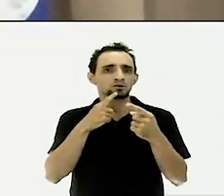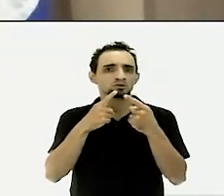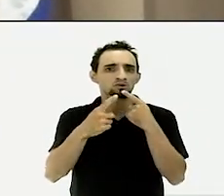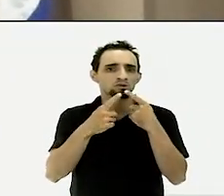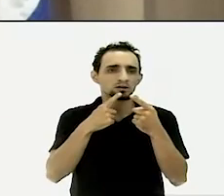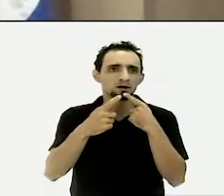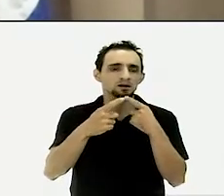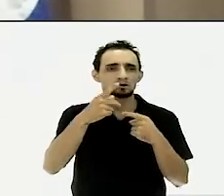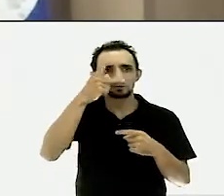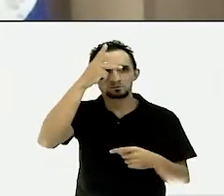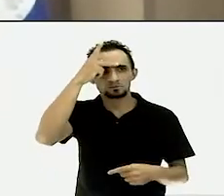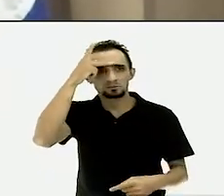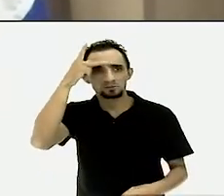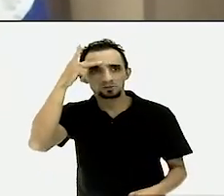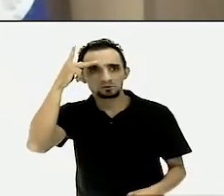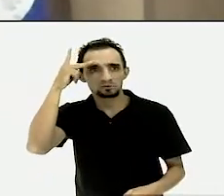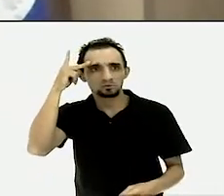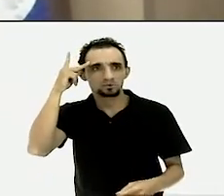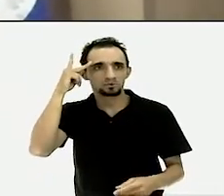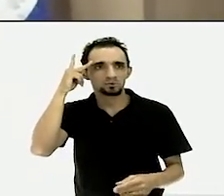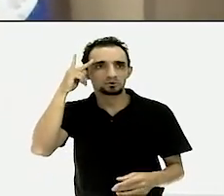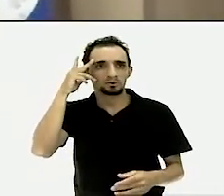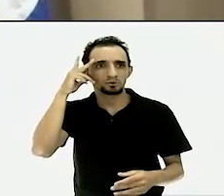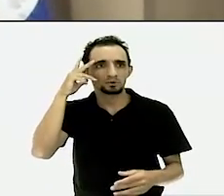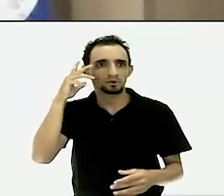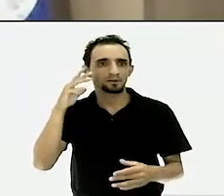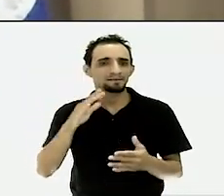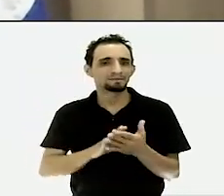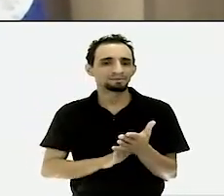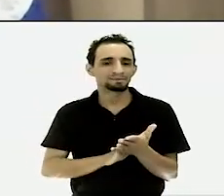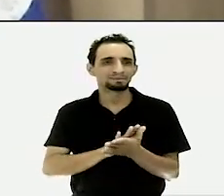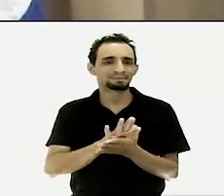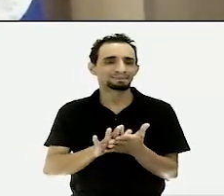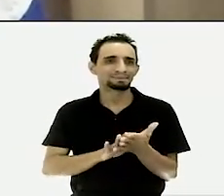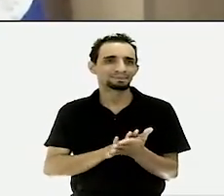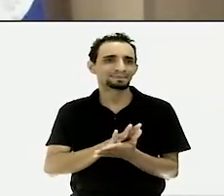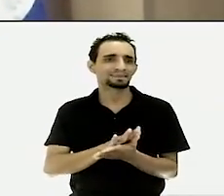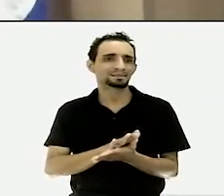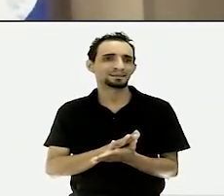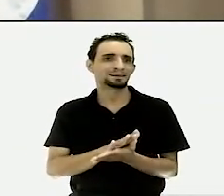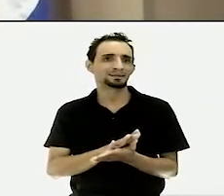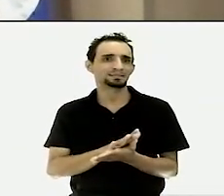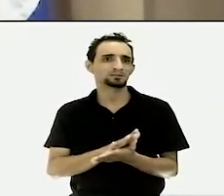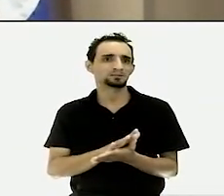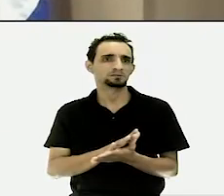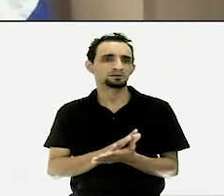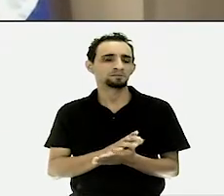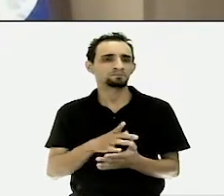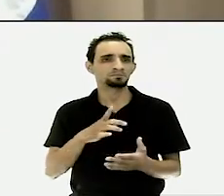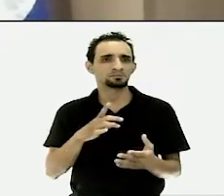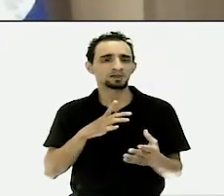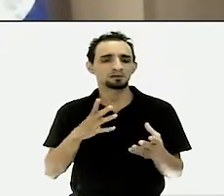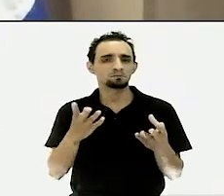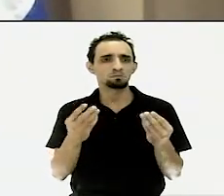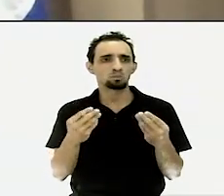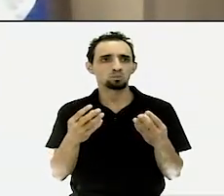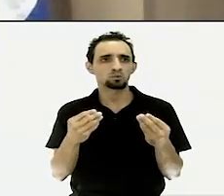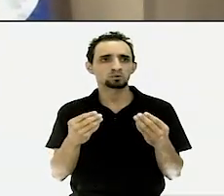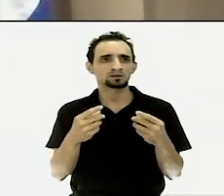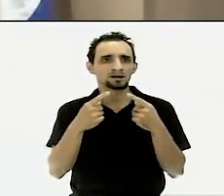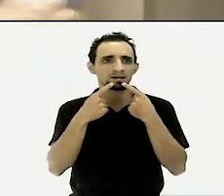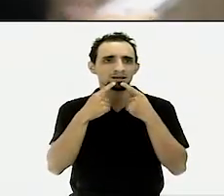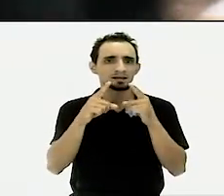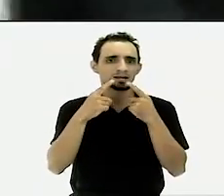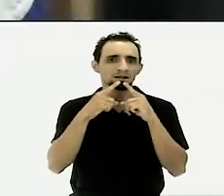a 2018, falaram para mim assim: vocês gastam tanto com saúde, Auro. Lá em Cuba, nós não